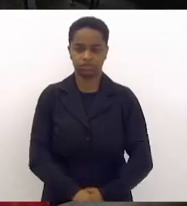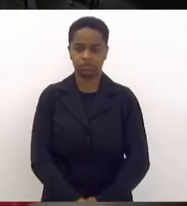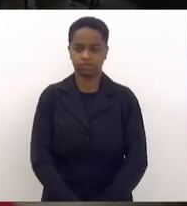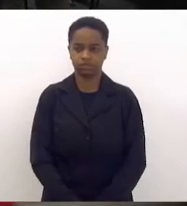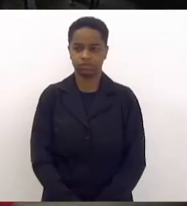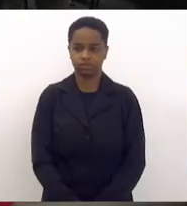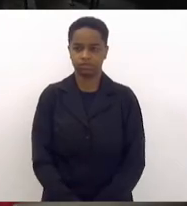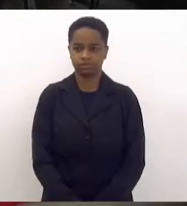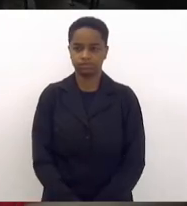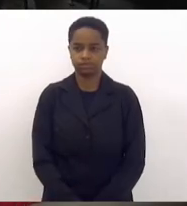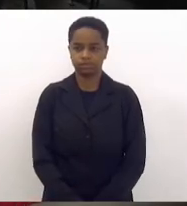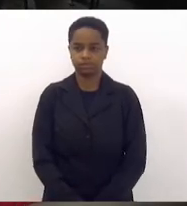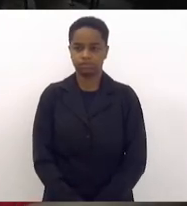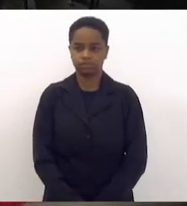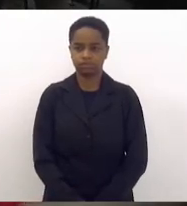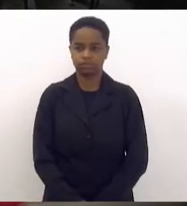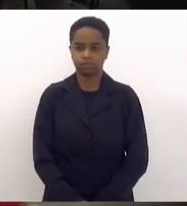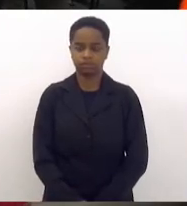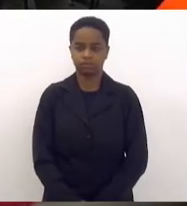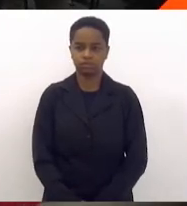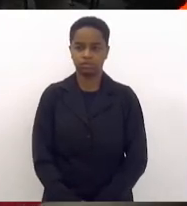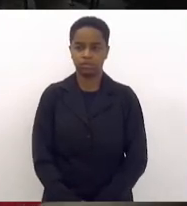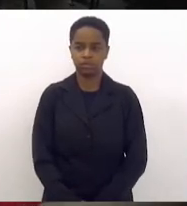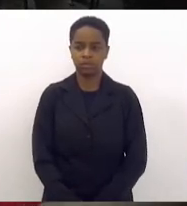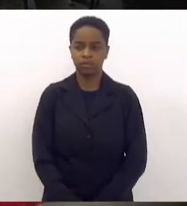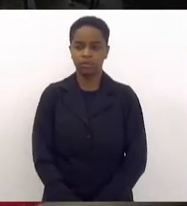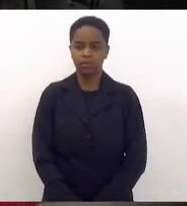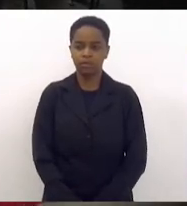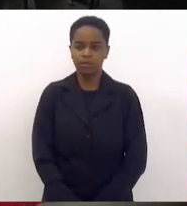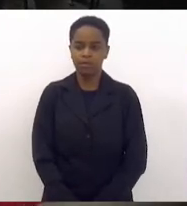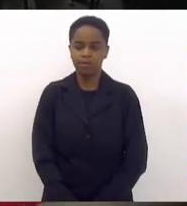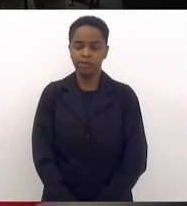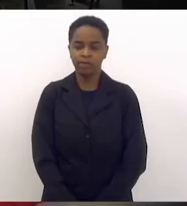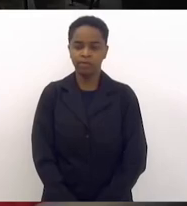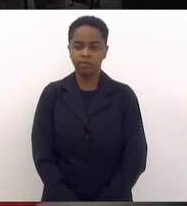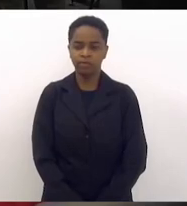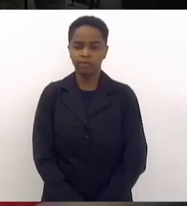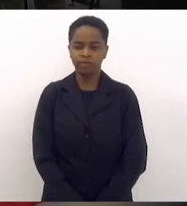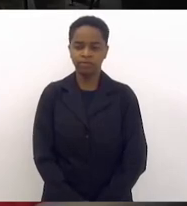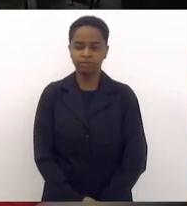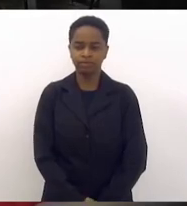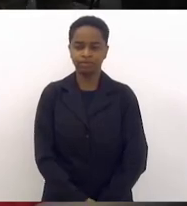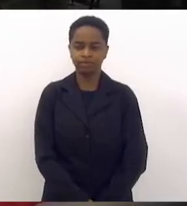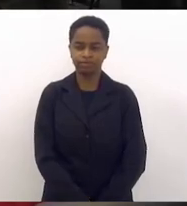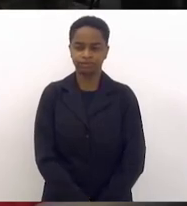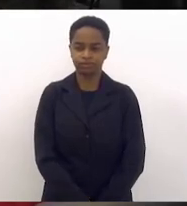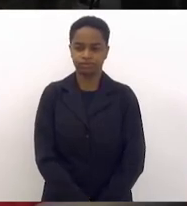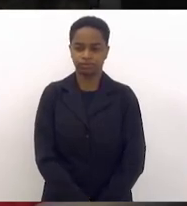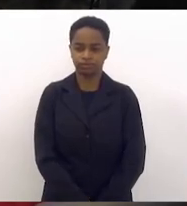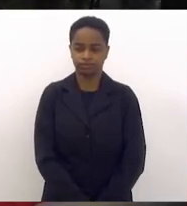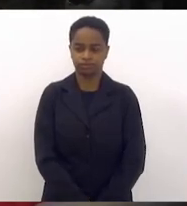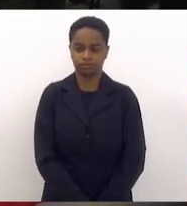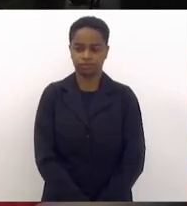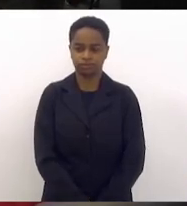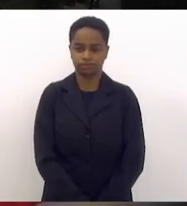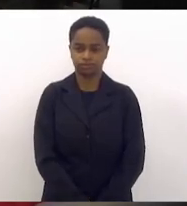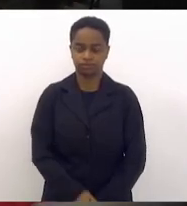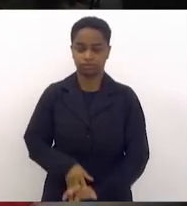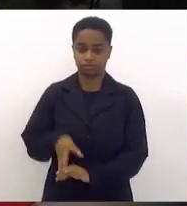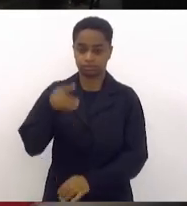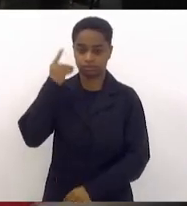senão é porque eu tenho que ali tá tá bom obrigado deputada